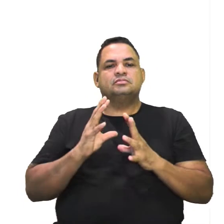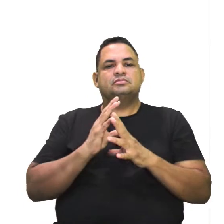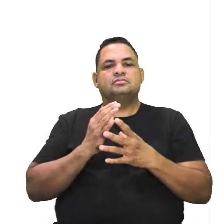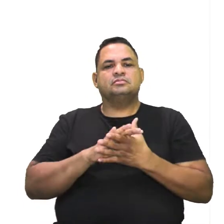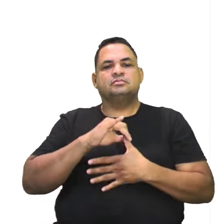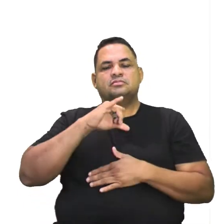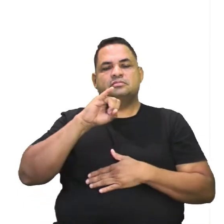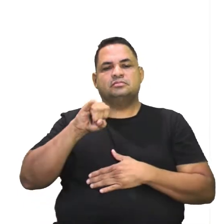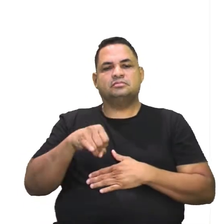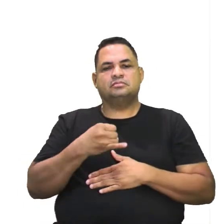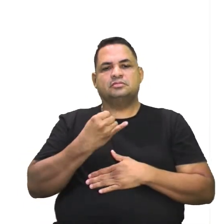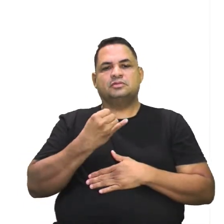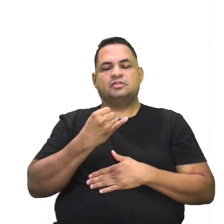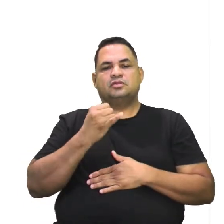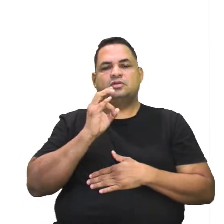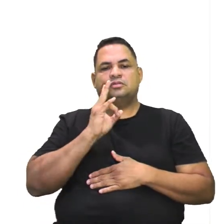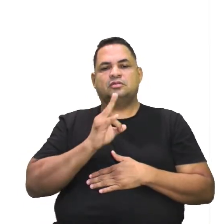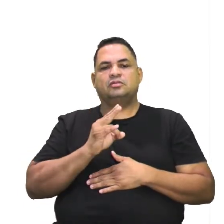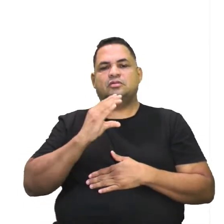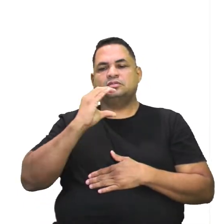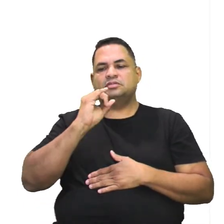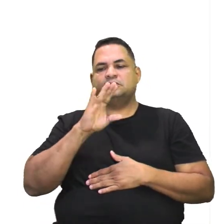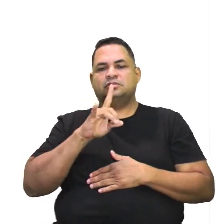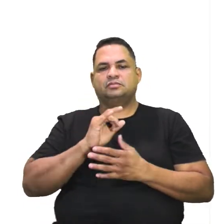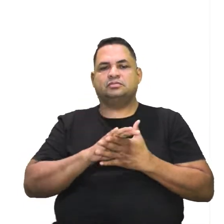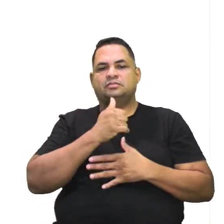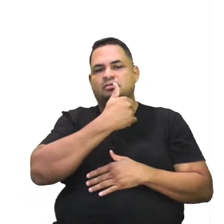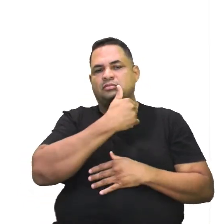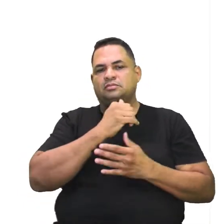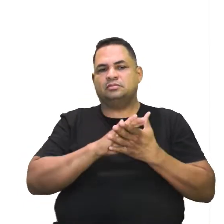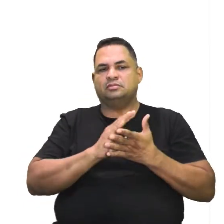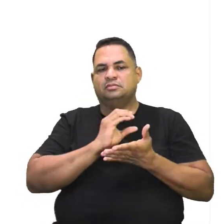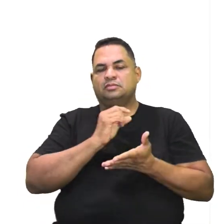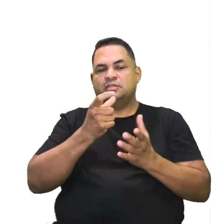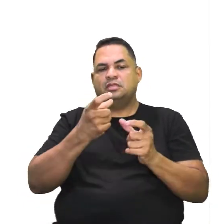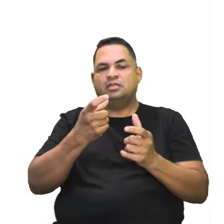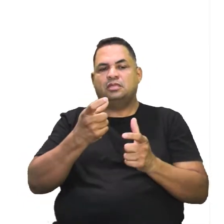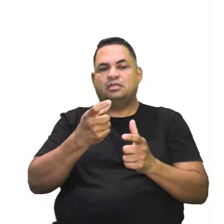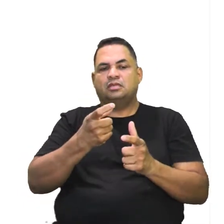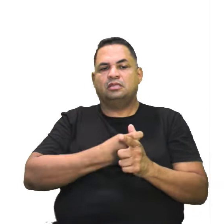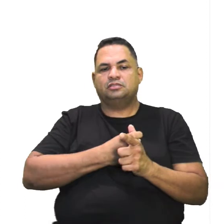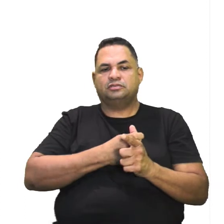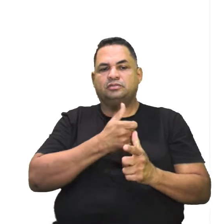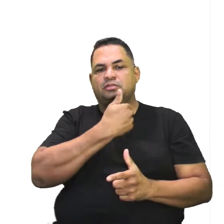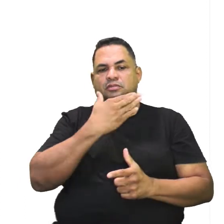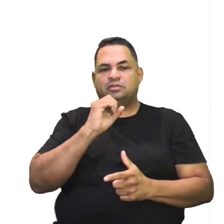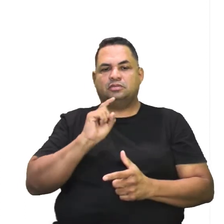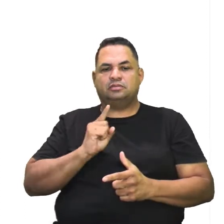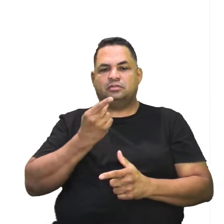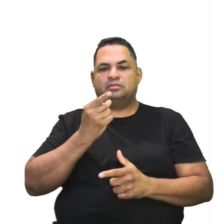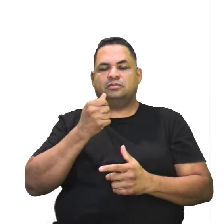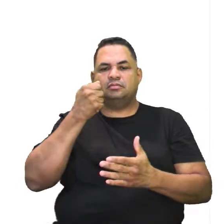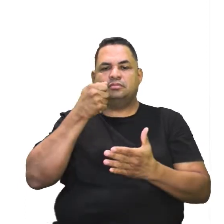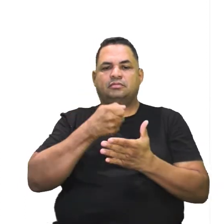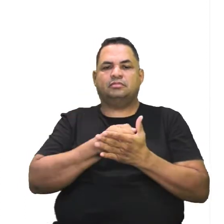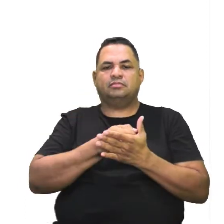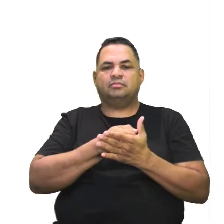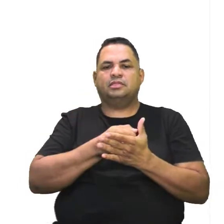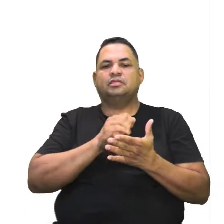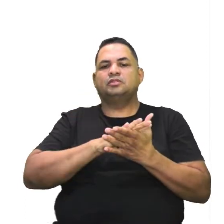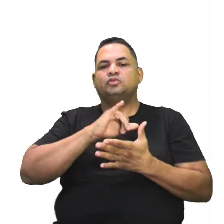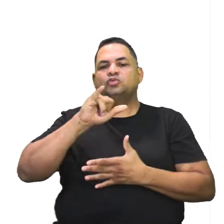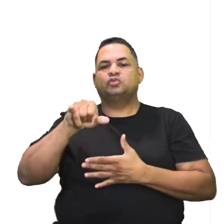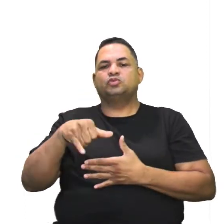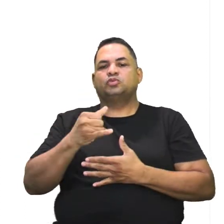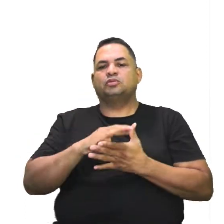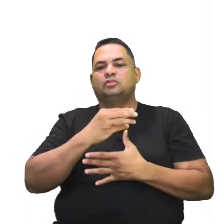J igual a CIT. Isso, a gente já sabe que a dívida é de 10 mil e é 40% ao ano, né? Então vamos anotar os dados? Vamos.